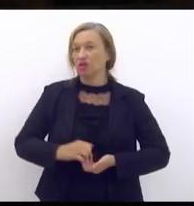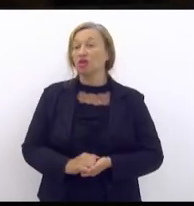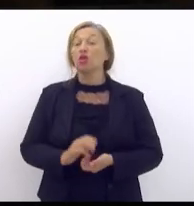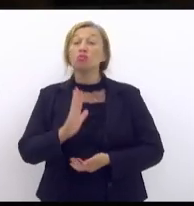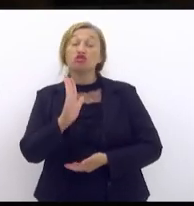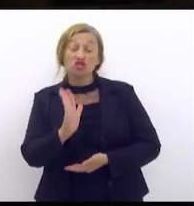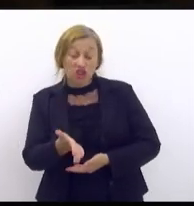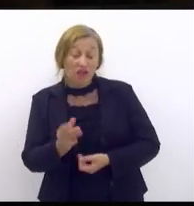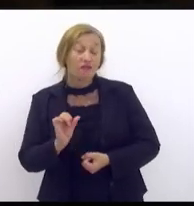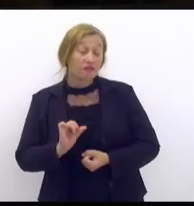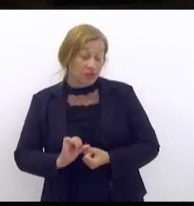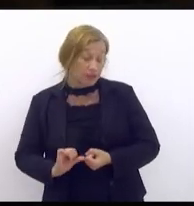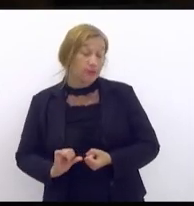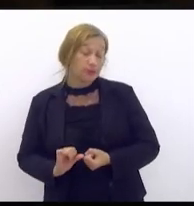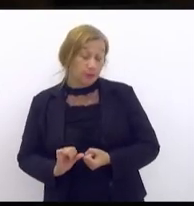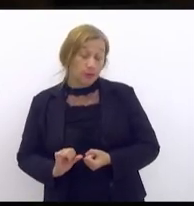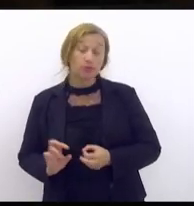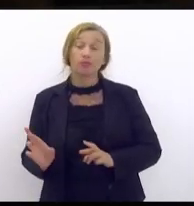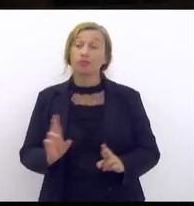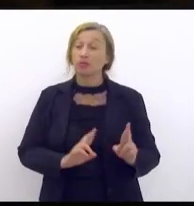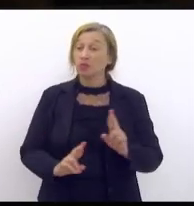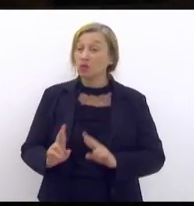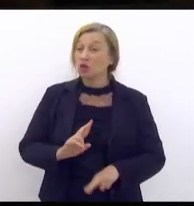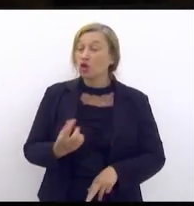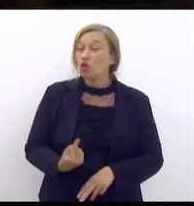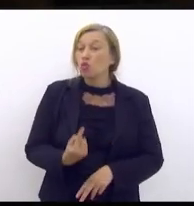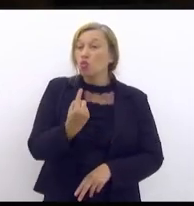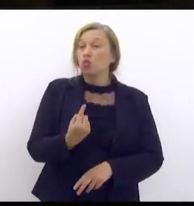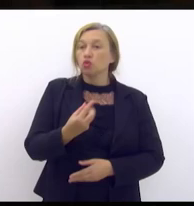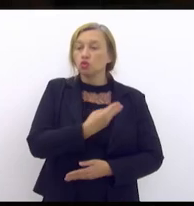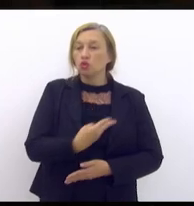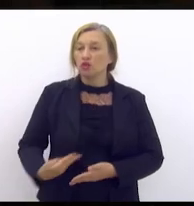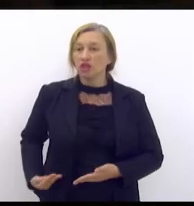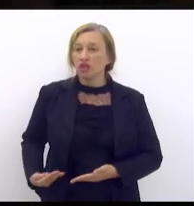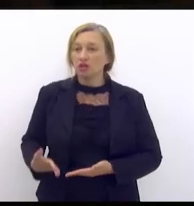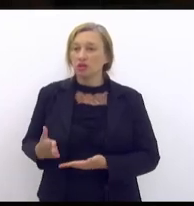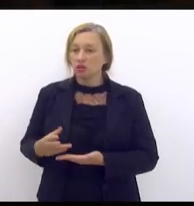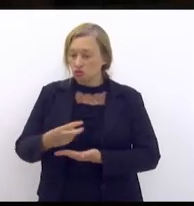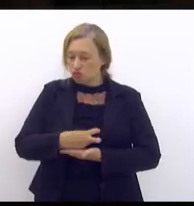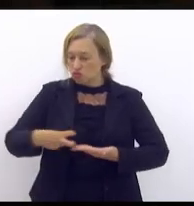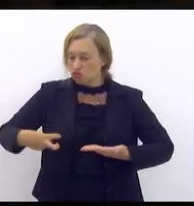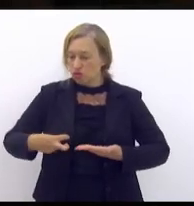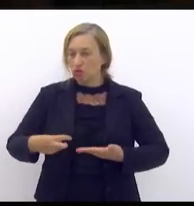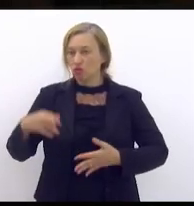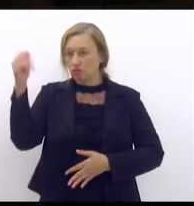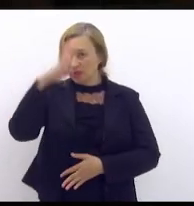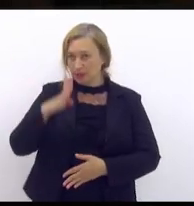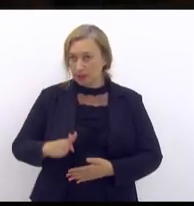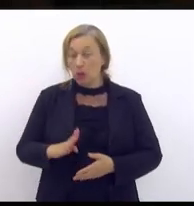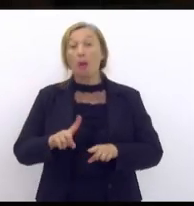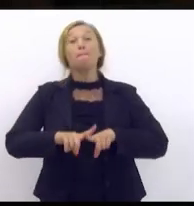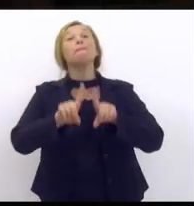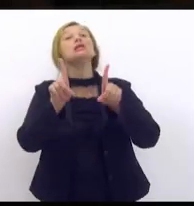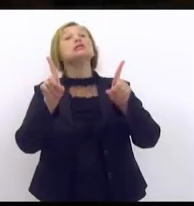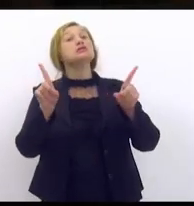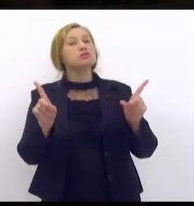já o fiz em relação ao único governador cassado no Brasil.